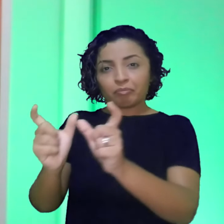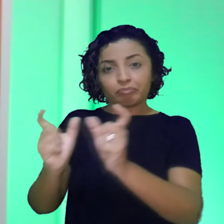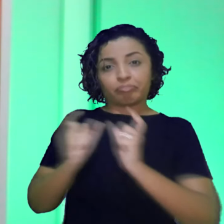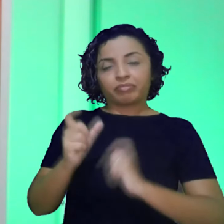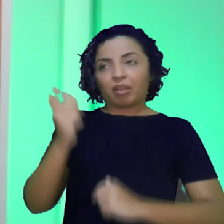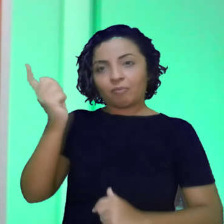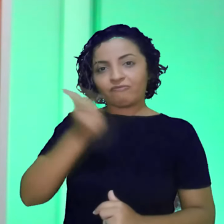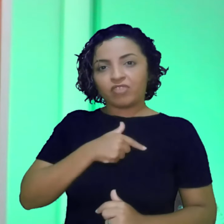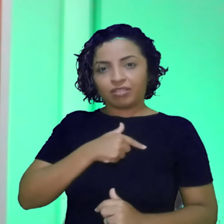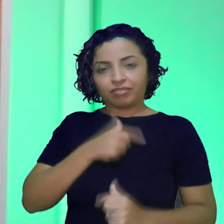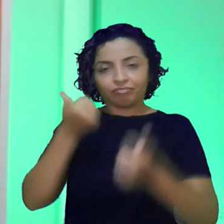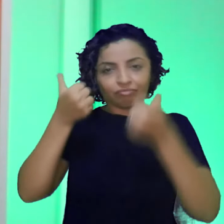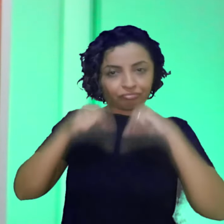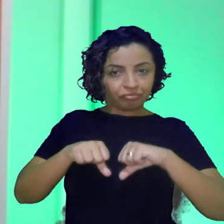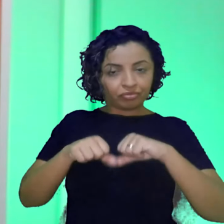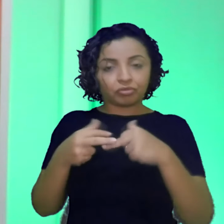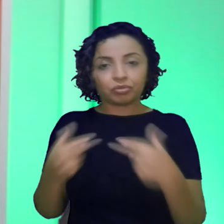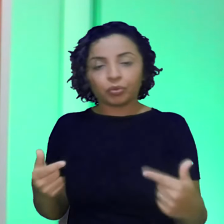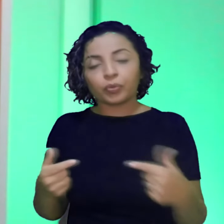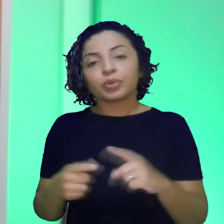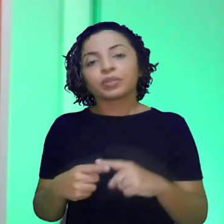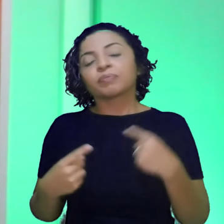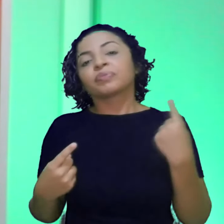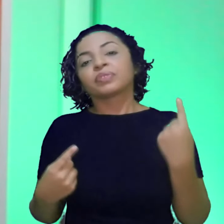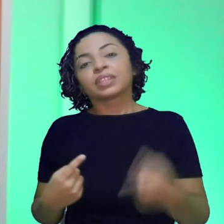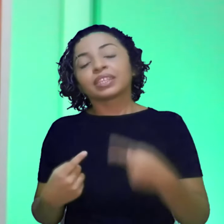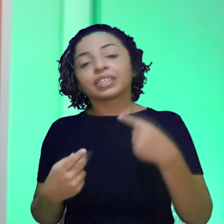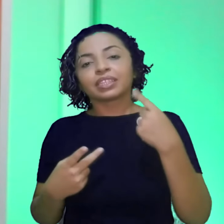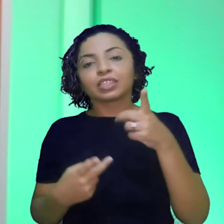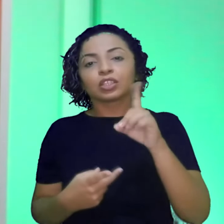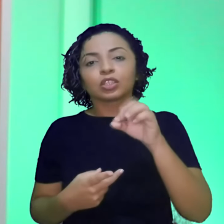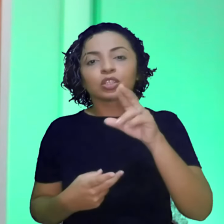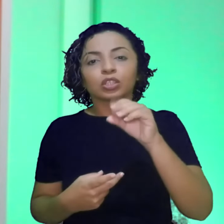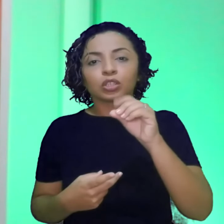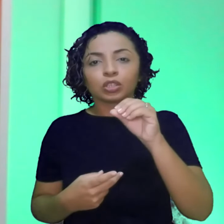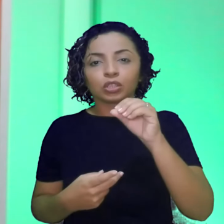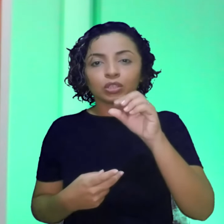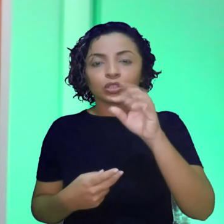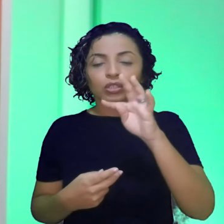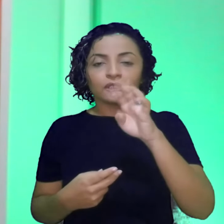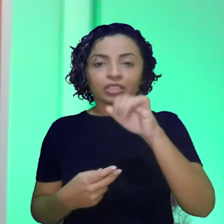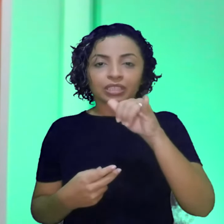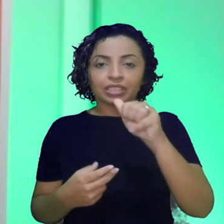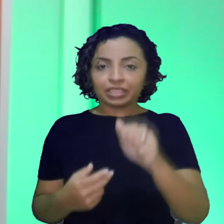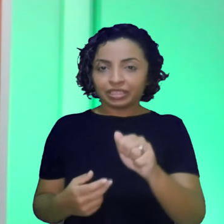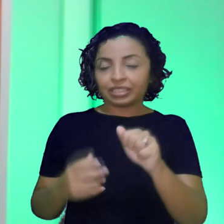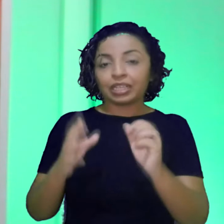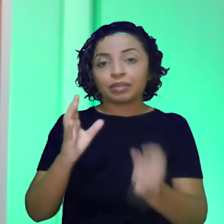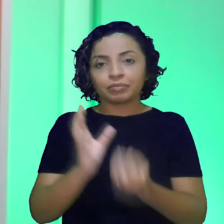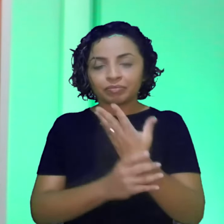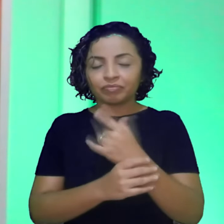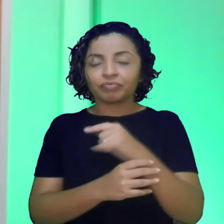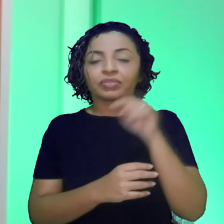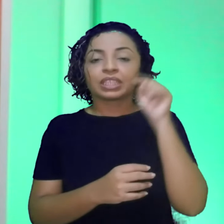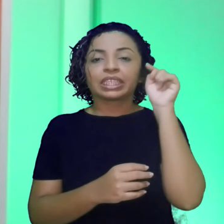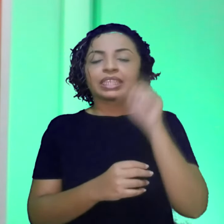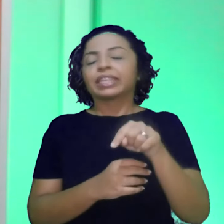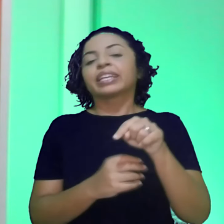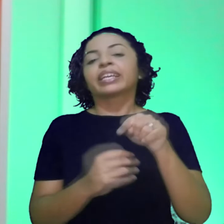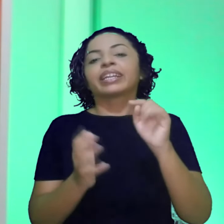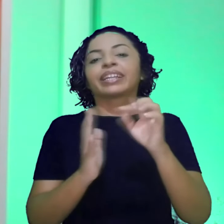estreou em 1950, é uma peça em que os homens estão ausentes, só aparecendo na fala de personagens femininas. E quando o Nelson